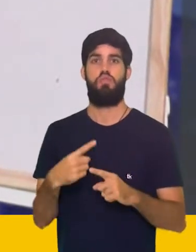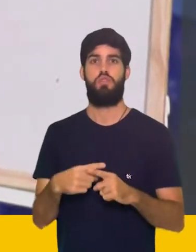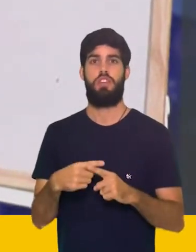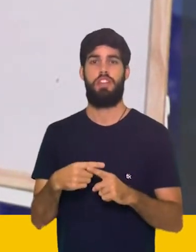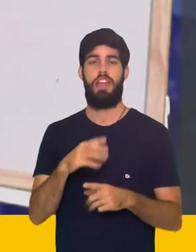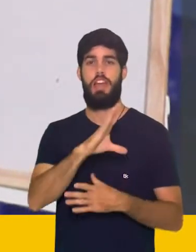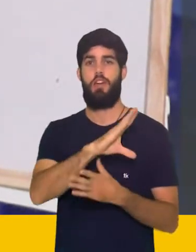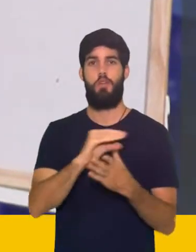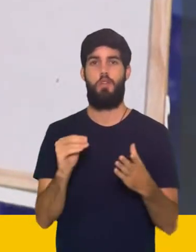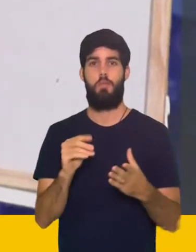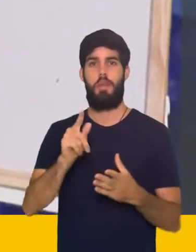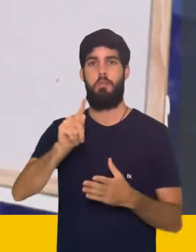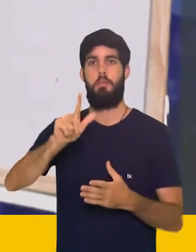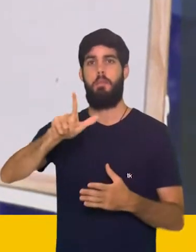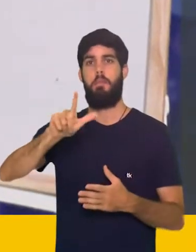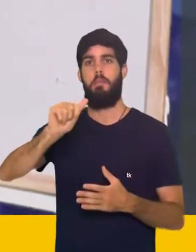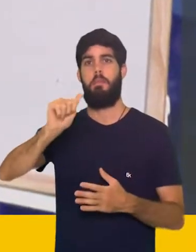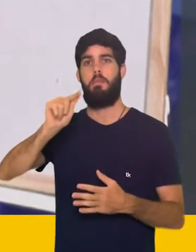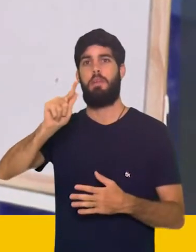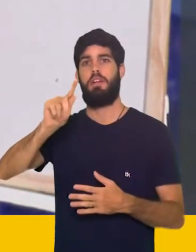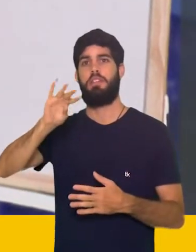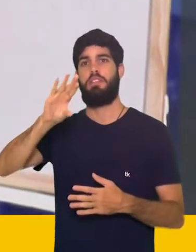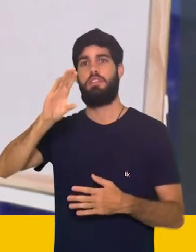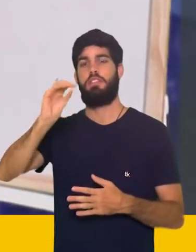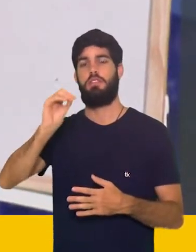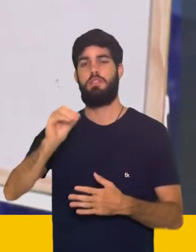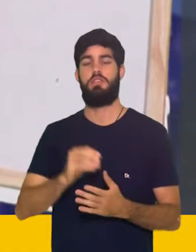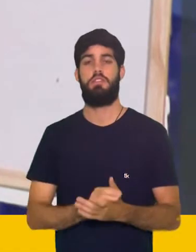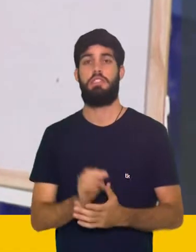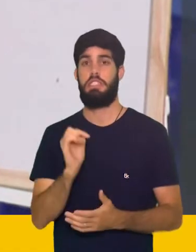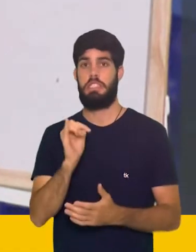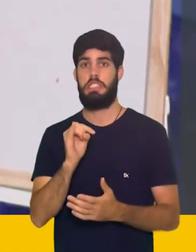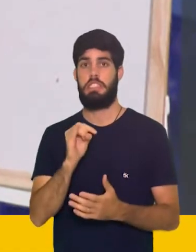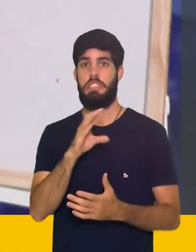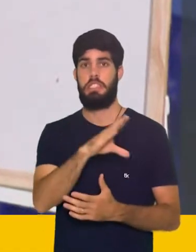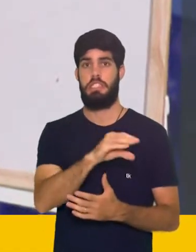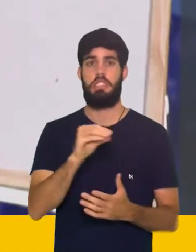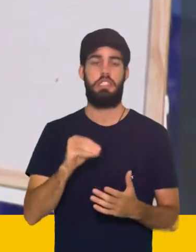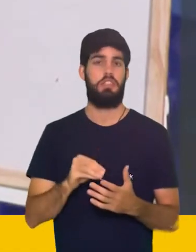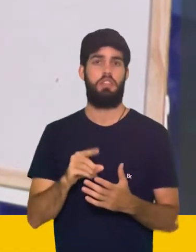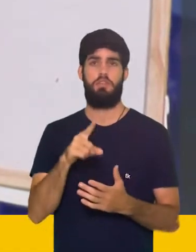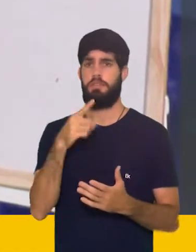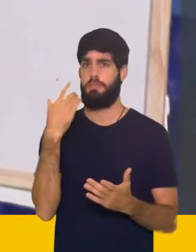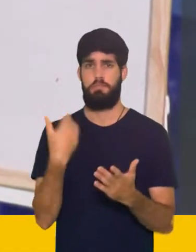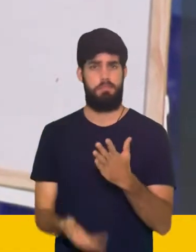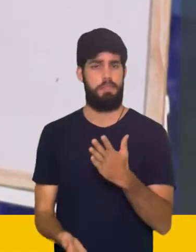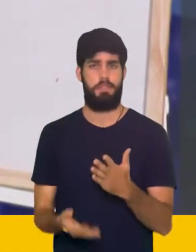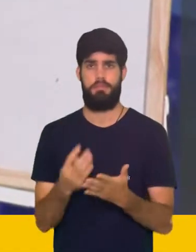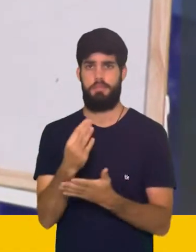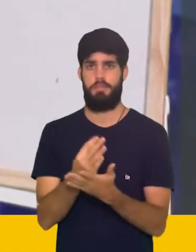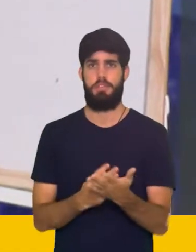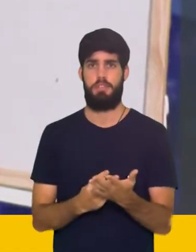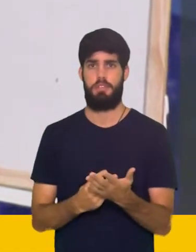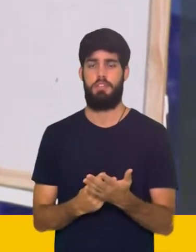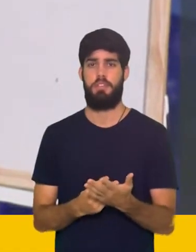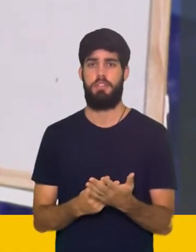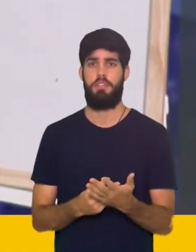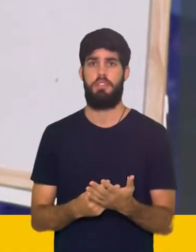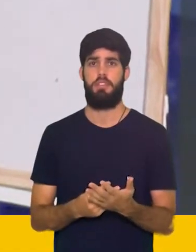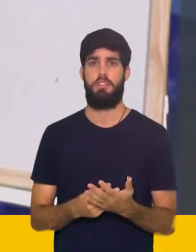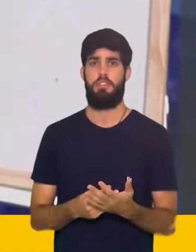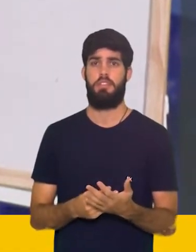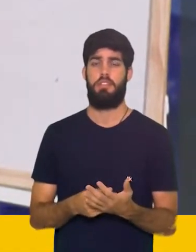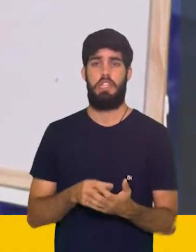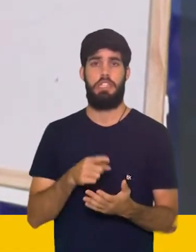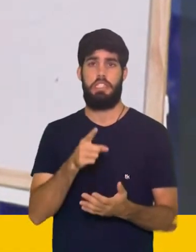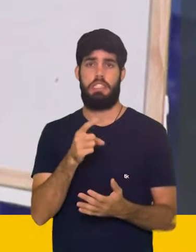plágio. E quando retira-se da produção o que você copiou de lá, você perdeu o texto. Porque quando seu texto vai